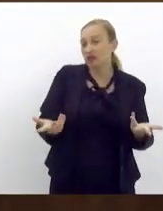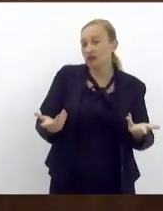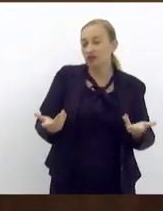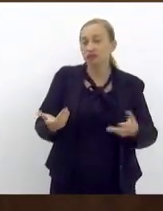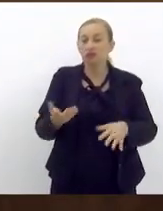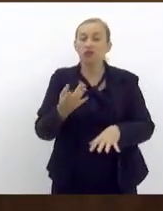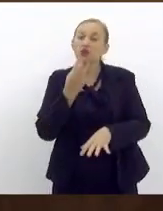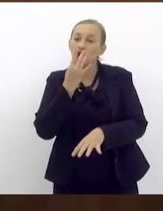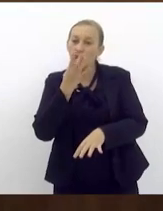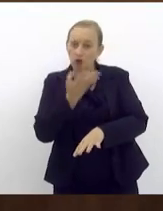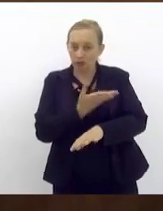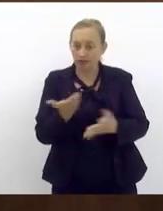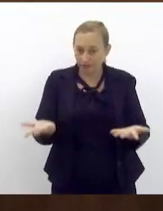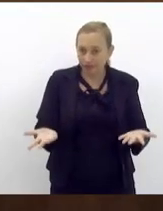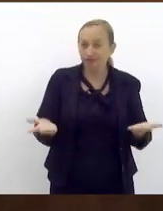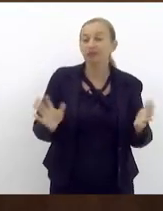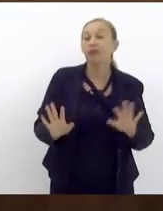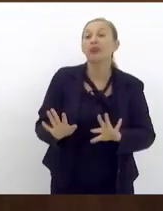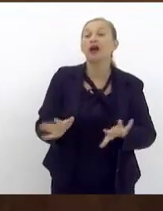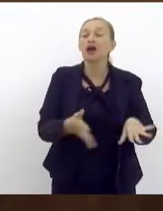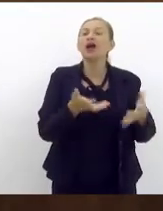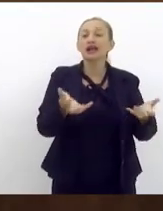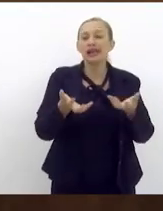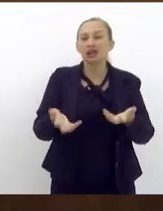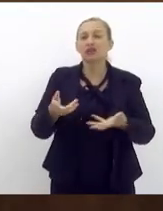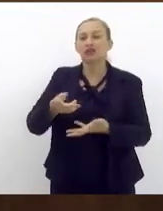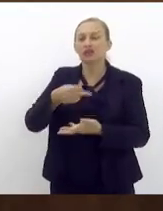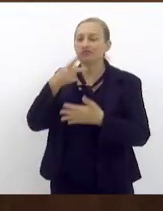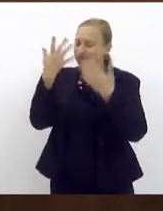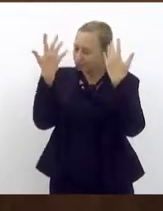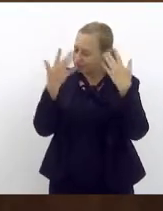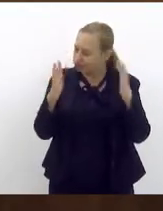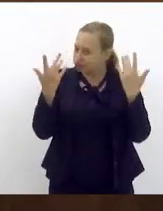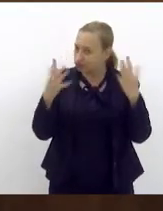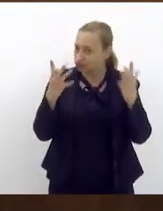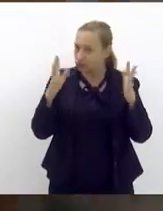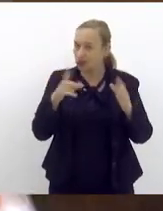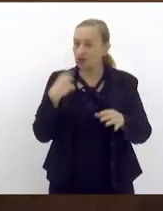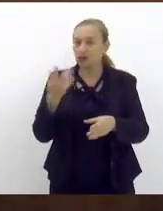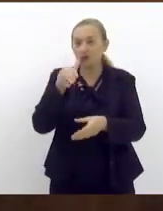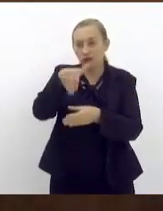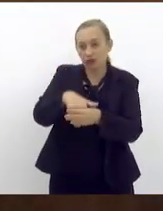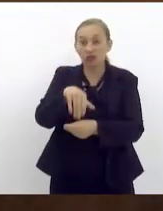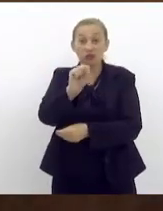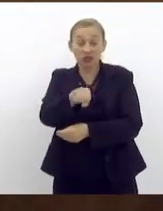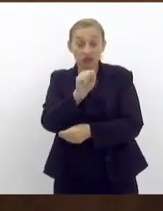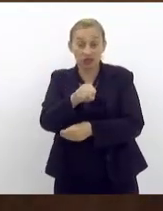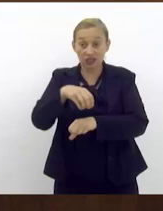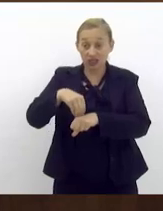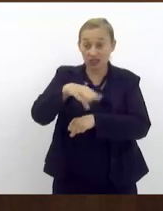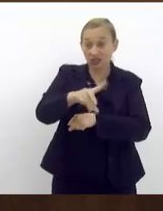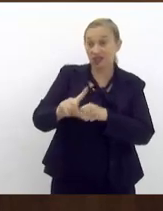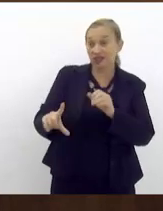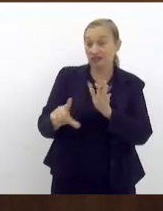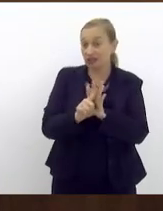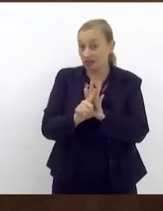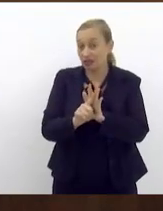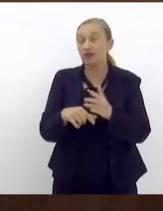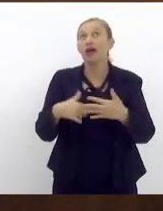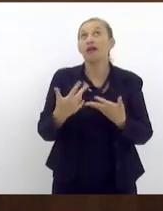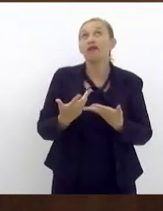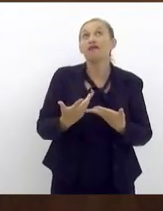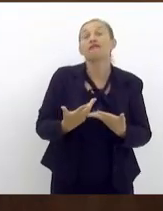sociais quero me somar parabenizar estaremos votando sim nesta indicação Legislativa e